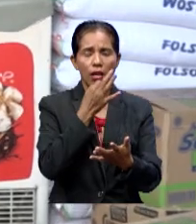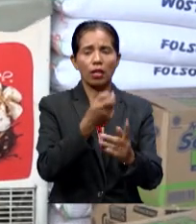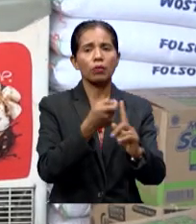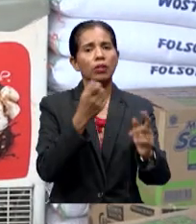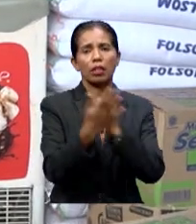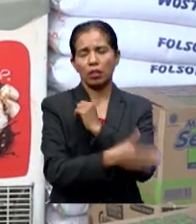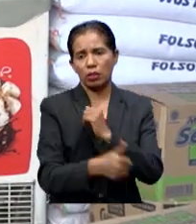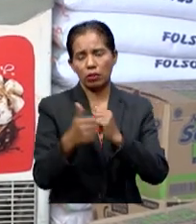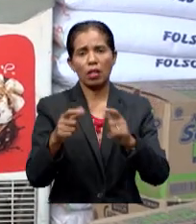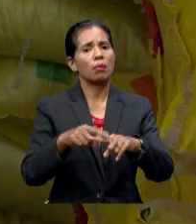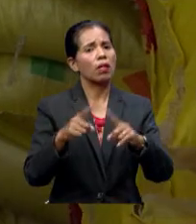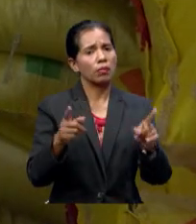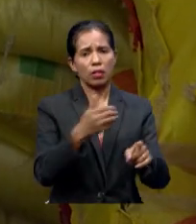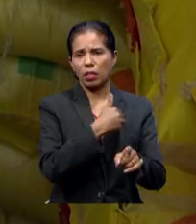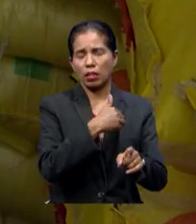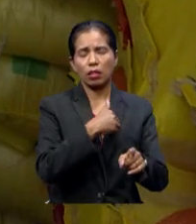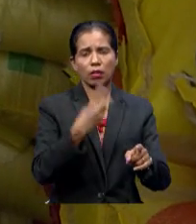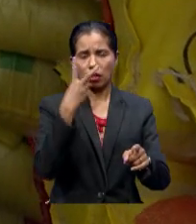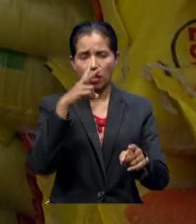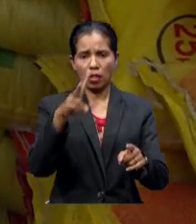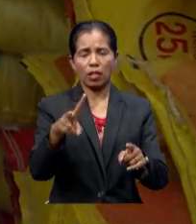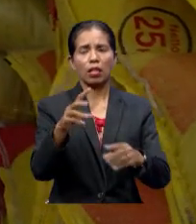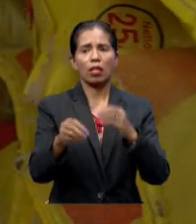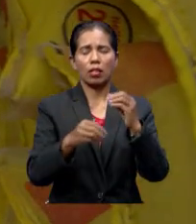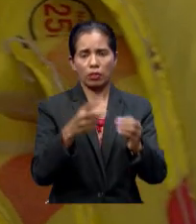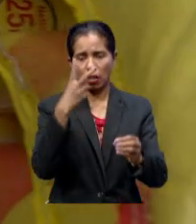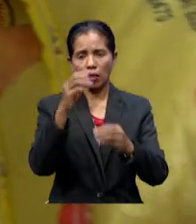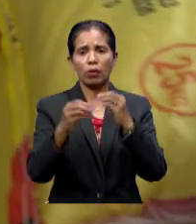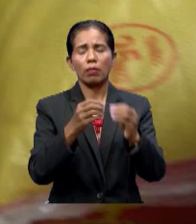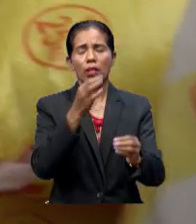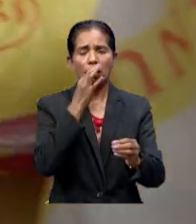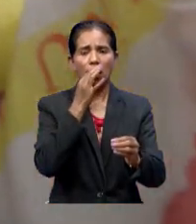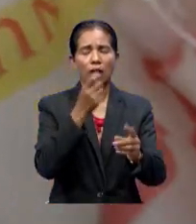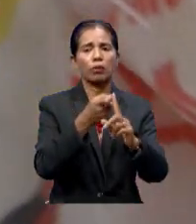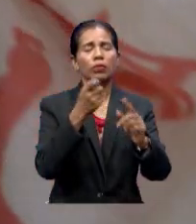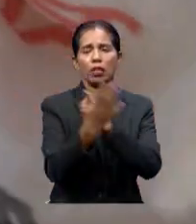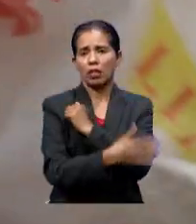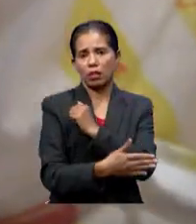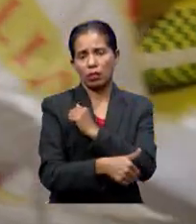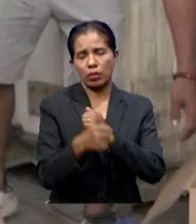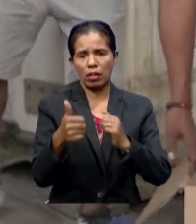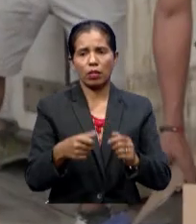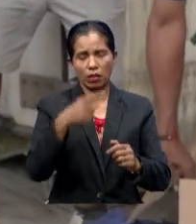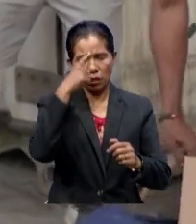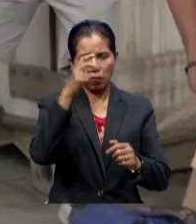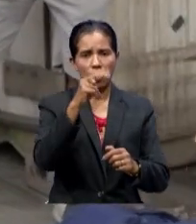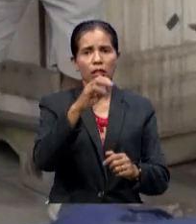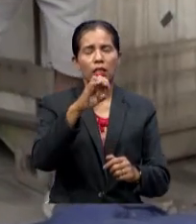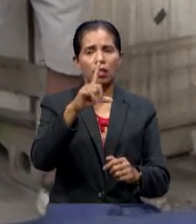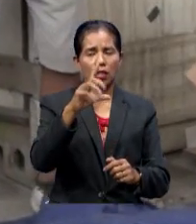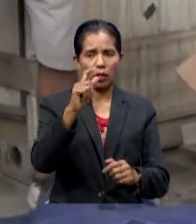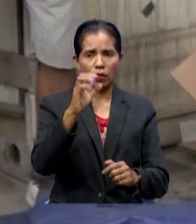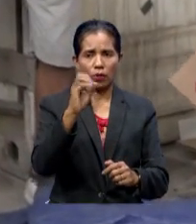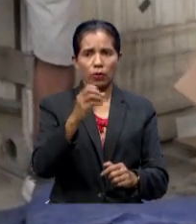importação, mai be sedau ki parte relevante ruma atu controla han importação siranem. Tambane Nilton considera Timor